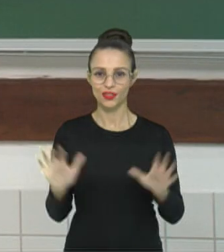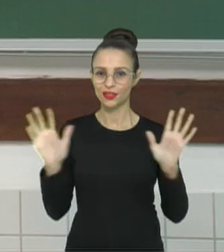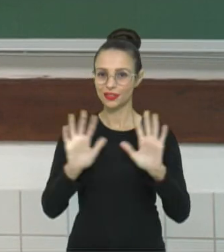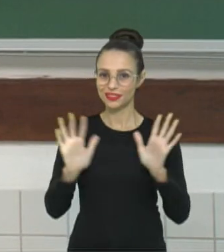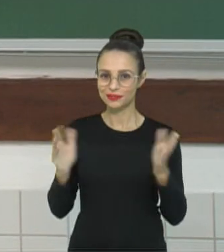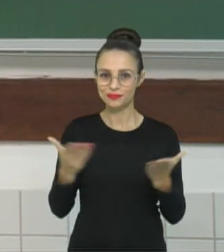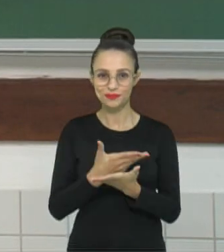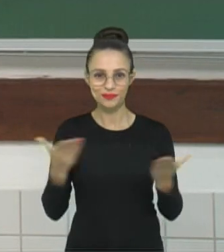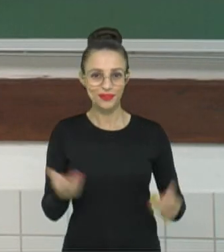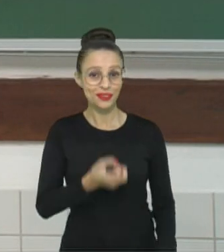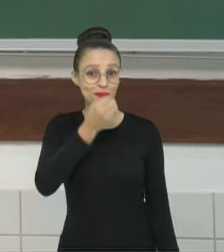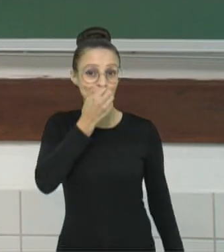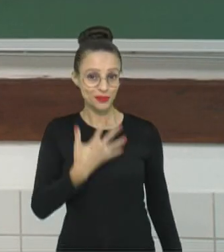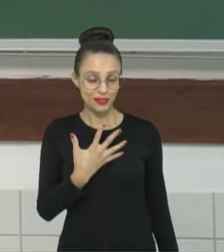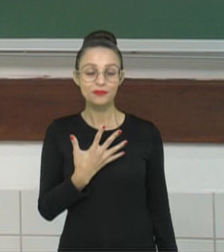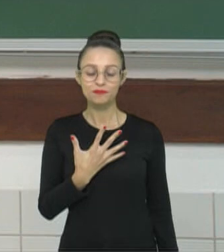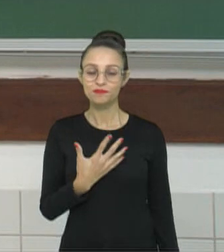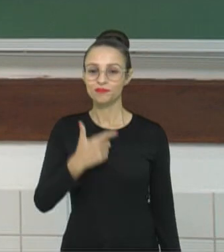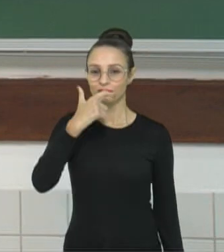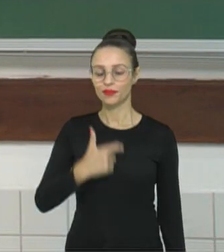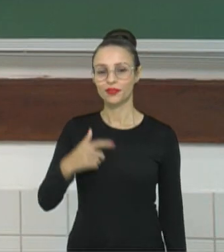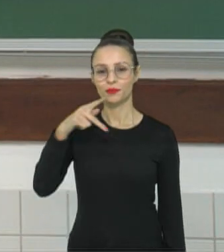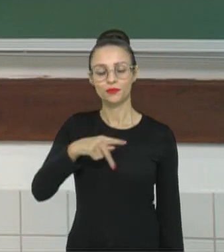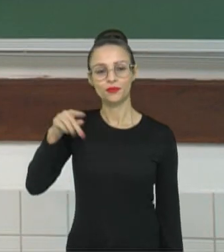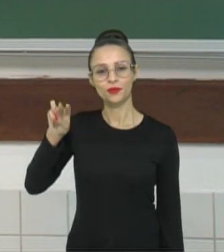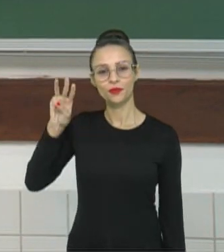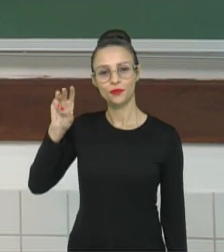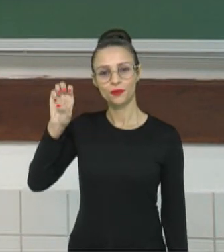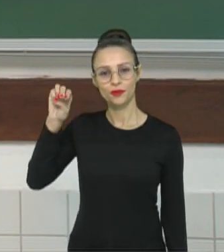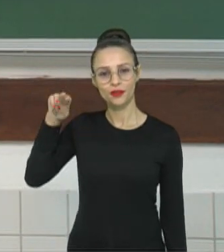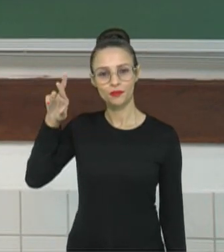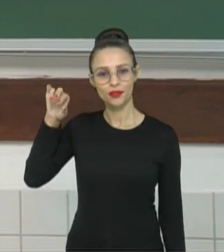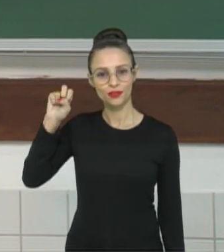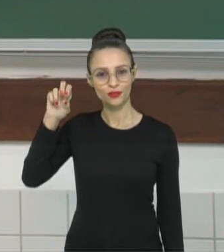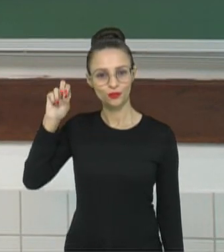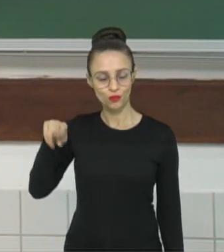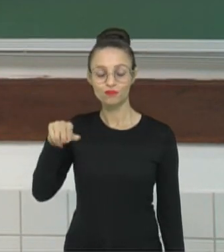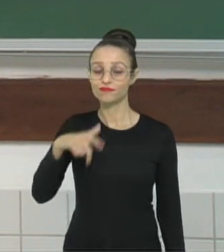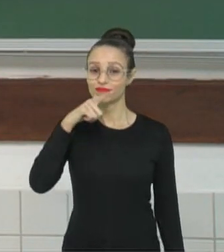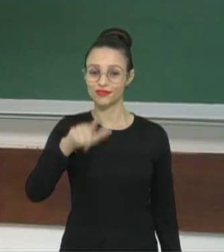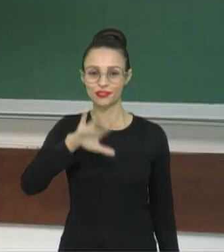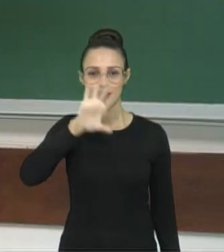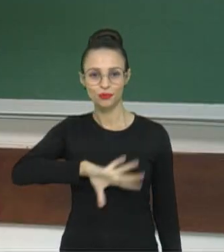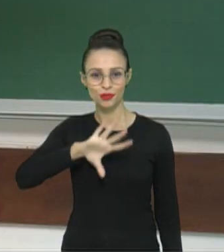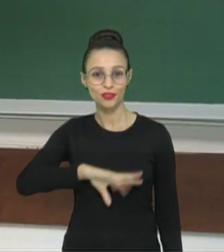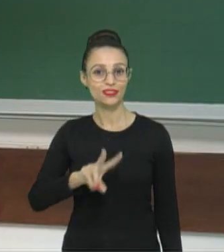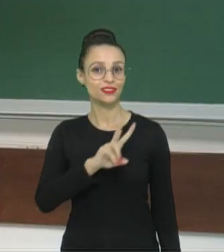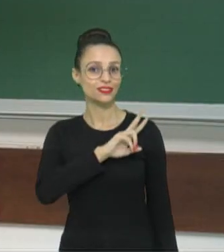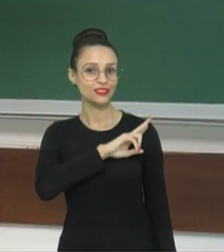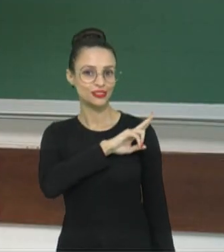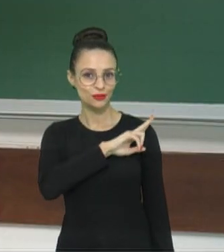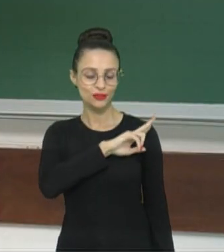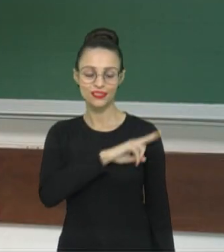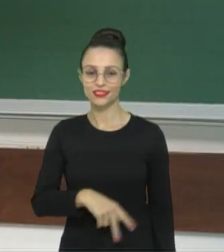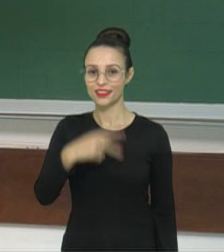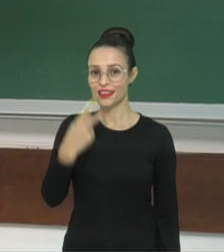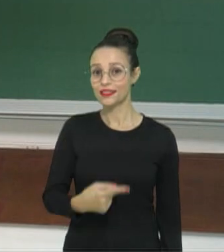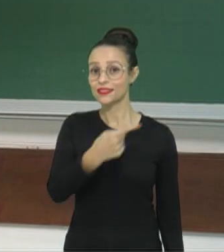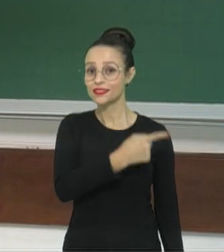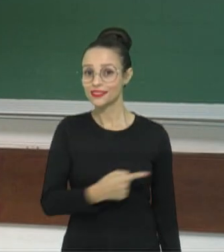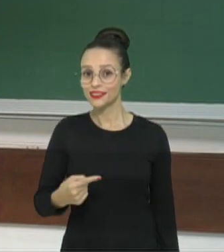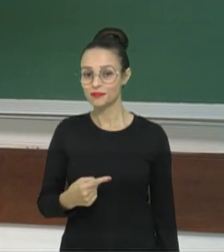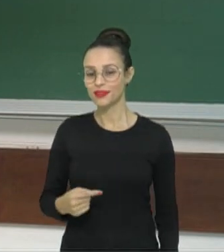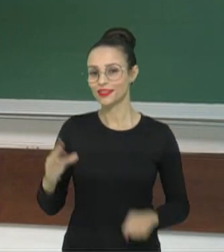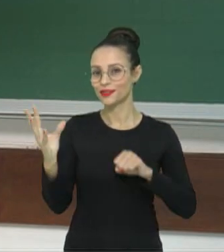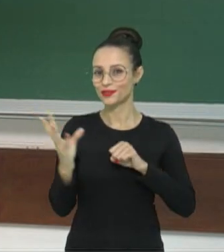Olá pessoal, tudo bem com vocês? Eu sou o professor Emerson para trabalhar língua portuguesa com vocês da segunda série nesta Semana